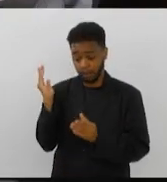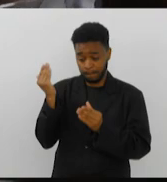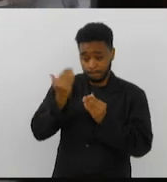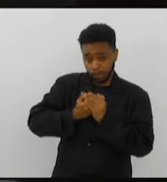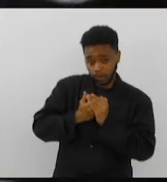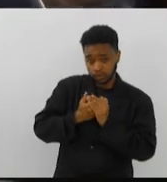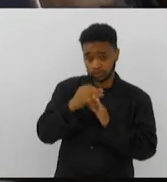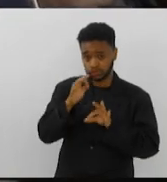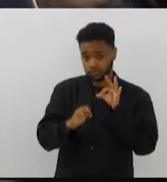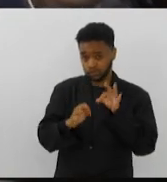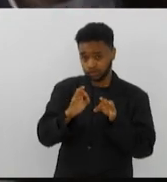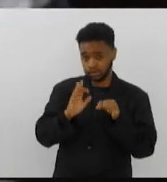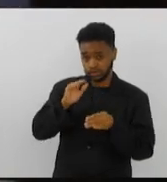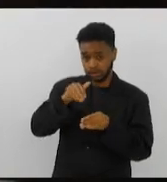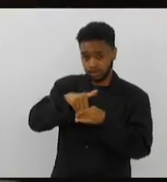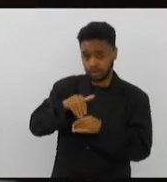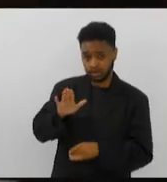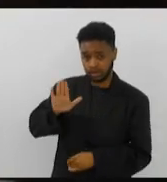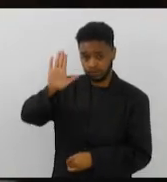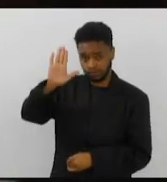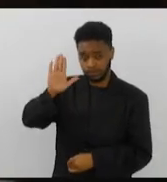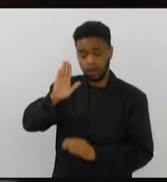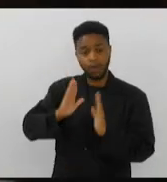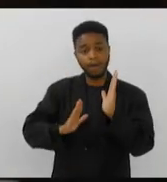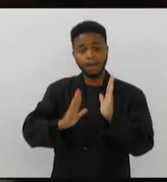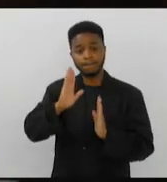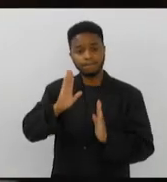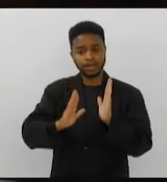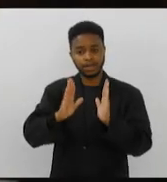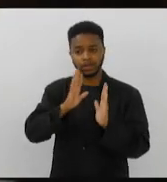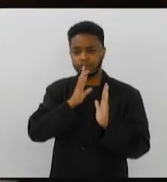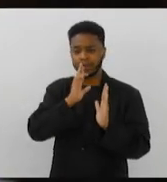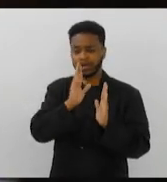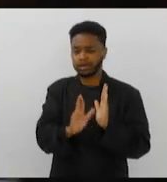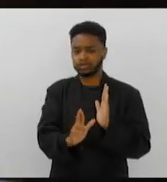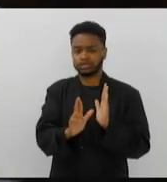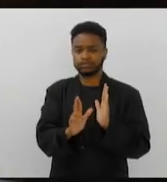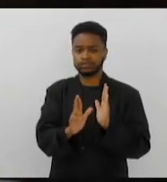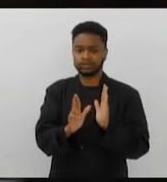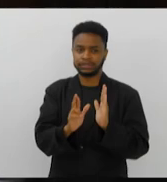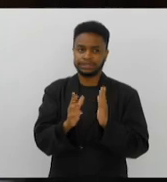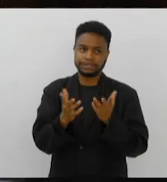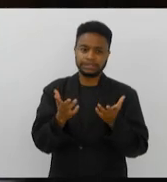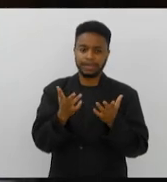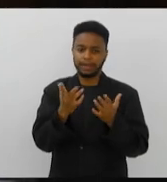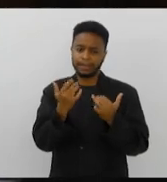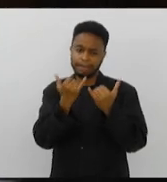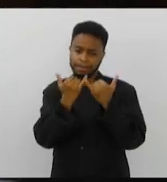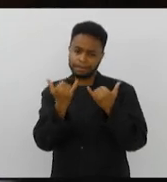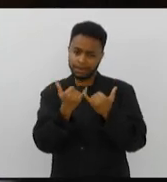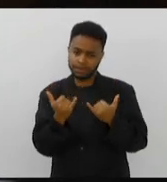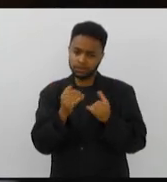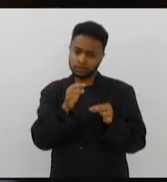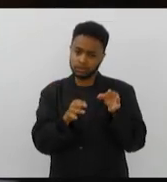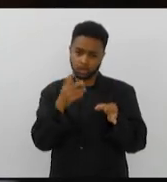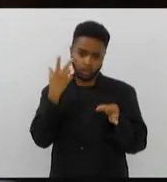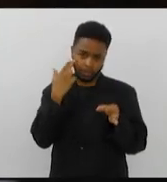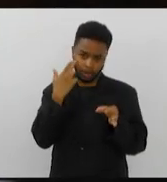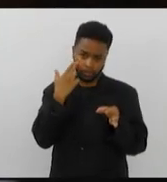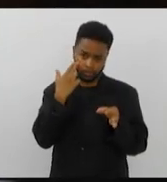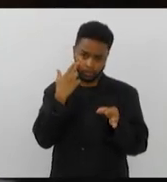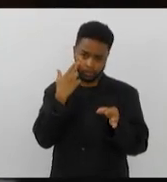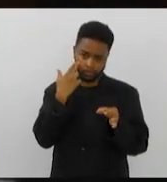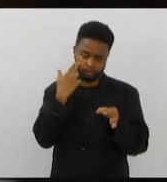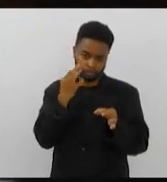justiça eleitoral os prazos para você responder sabe eram parecidos com a justiça comum com a